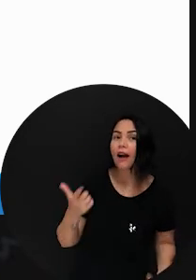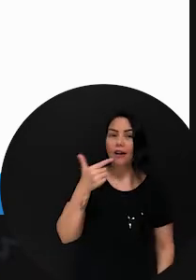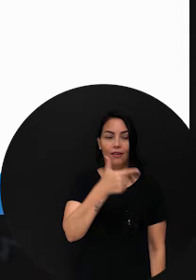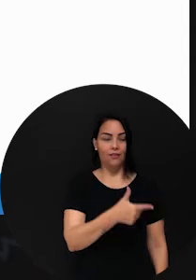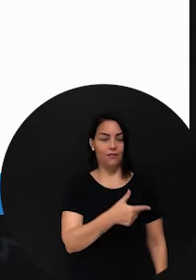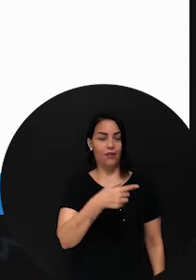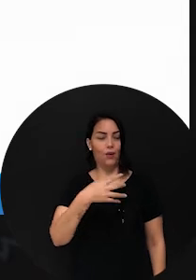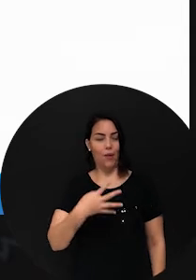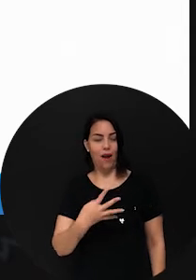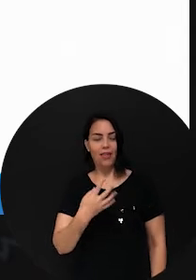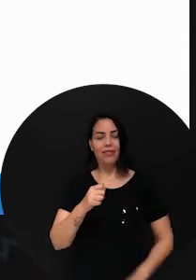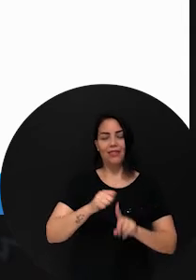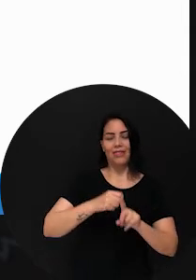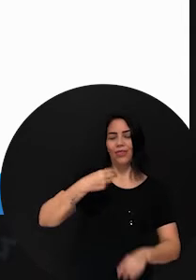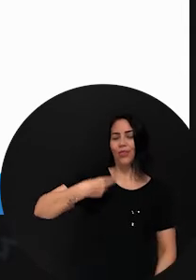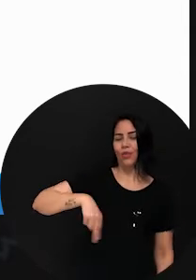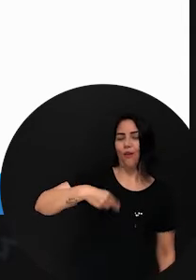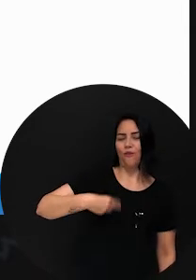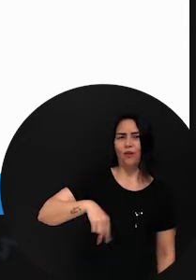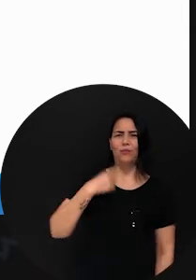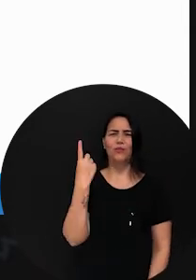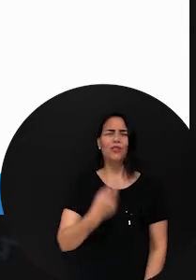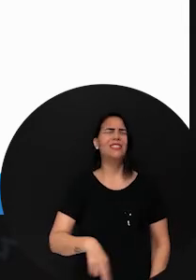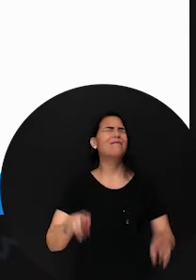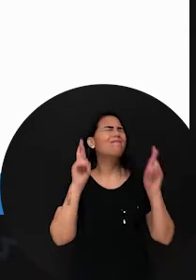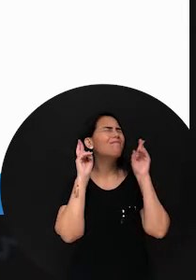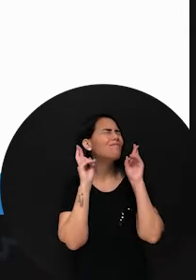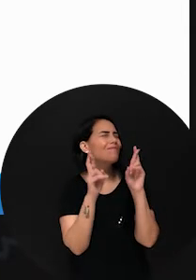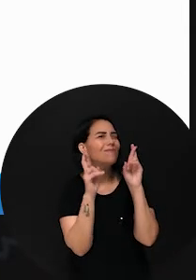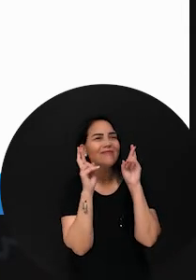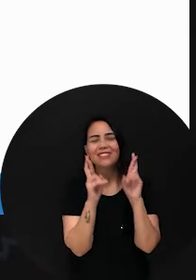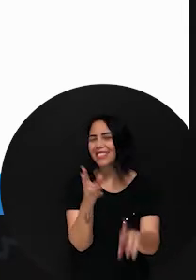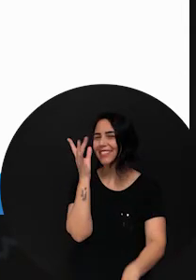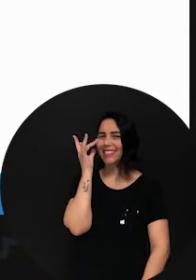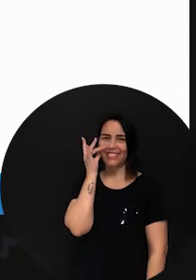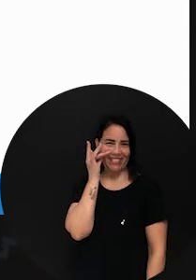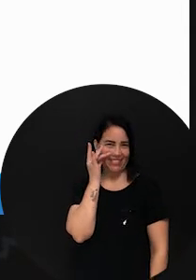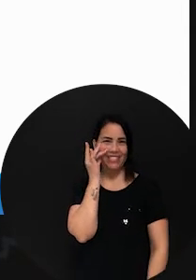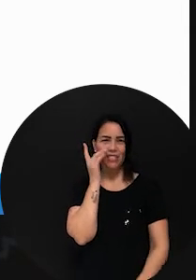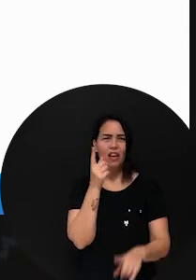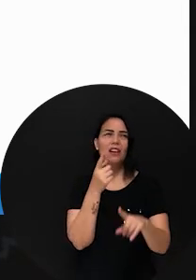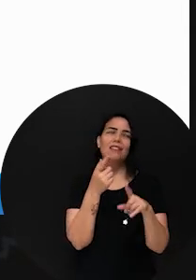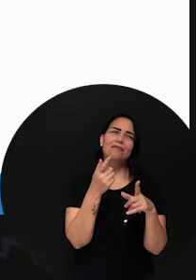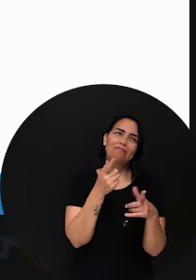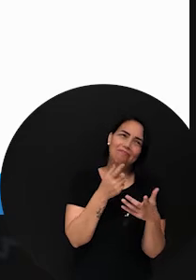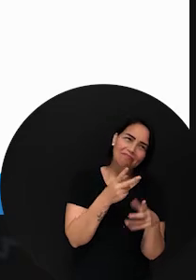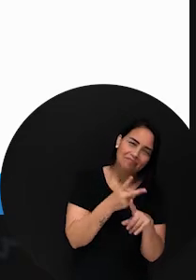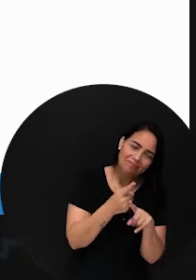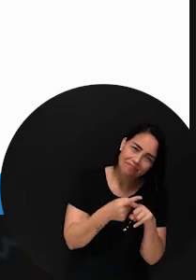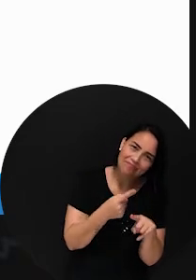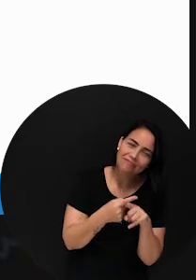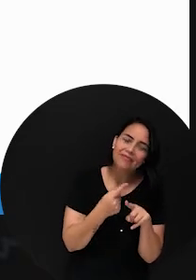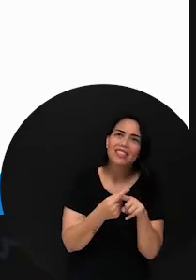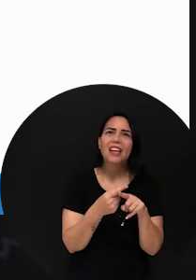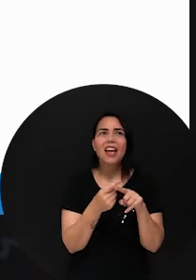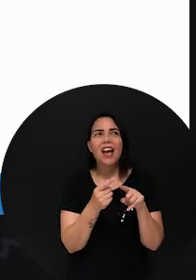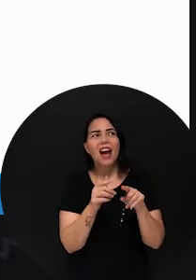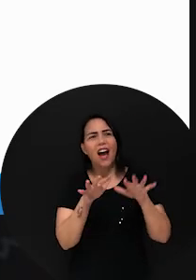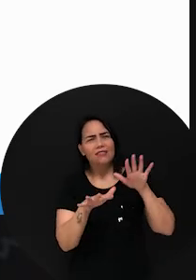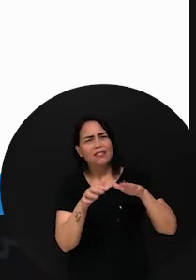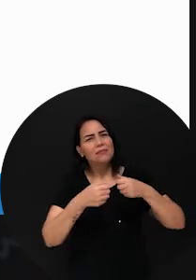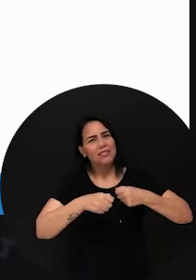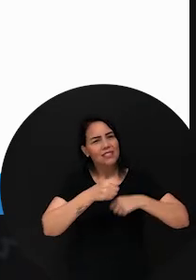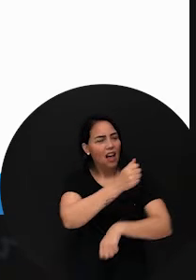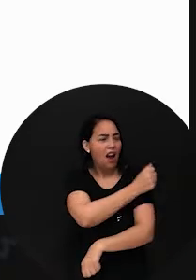está rezando para que seja presencial. Mesmo que com o número de cadeiras reduzidos, com os alunos distanciados